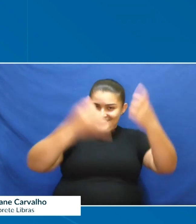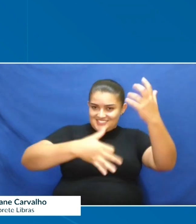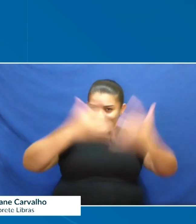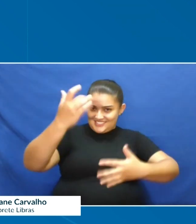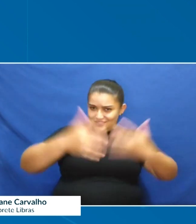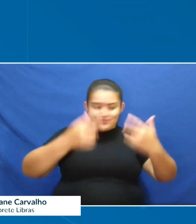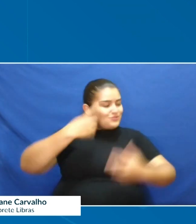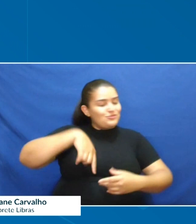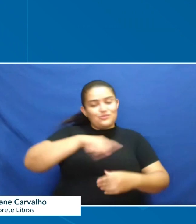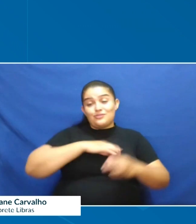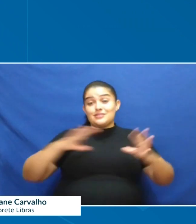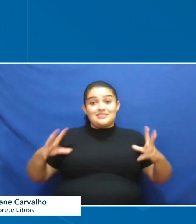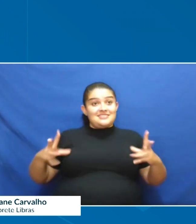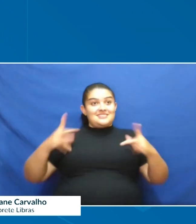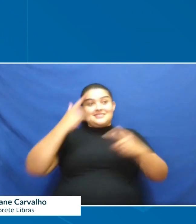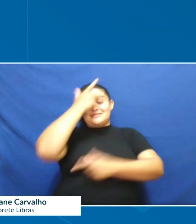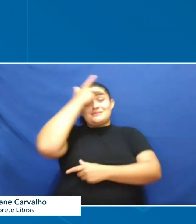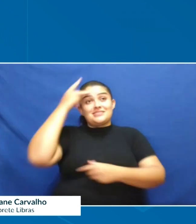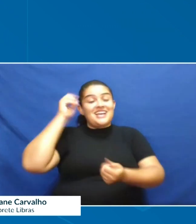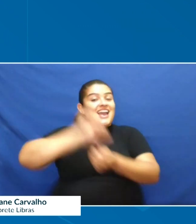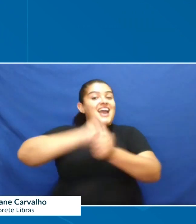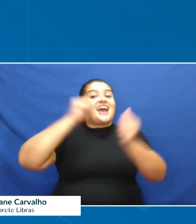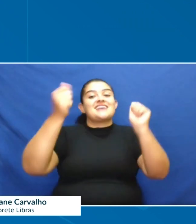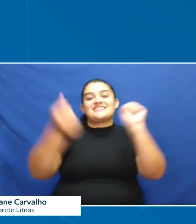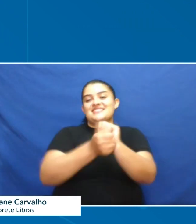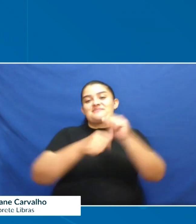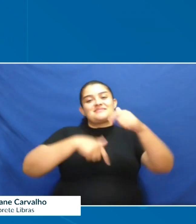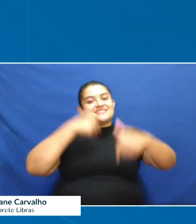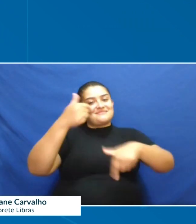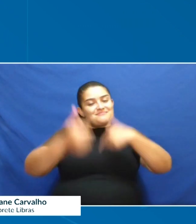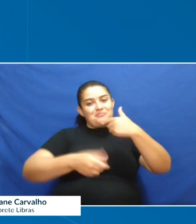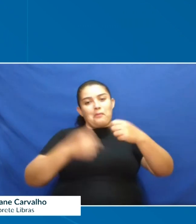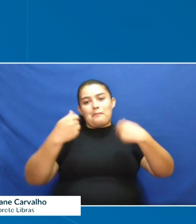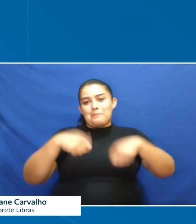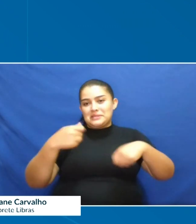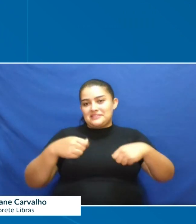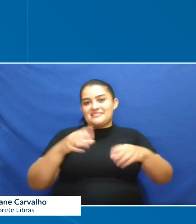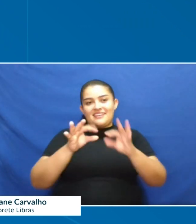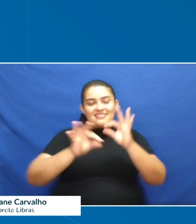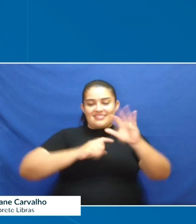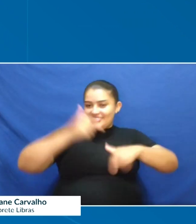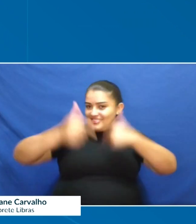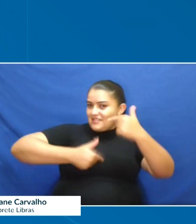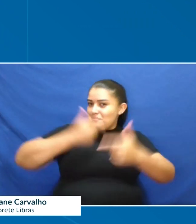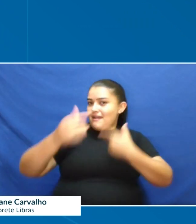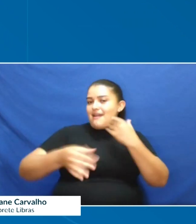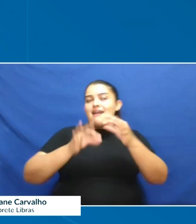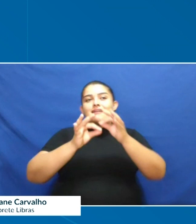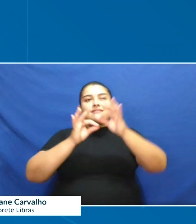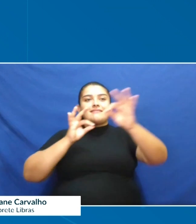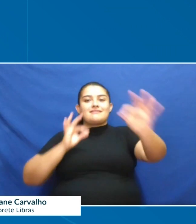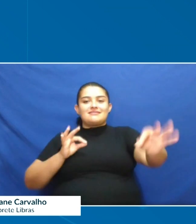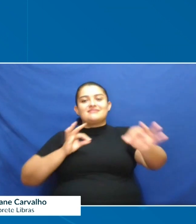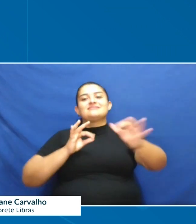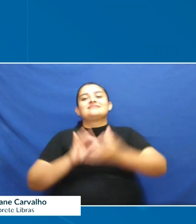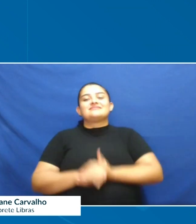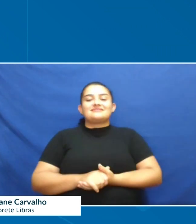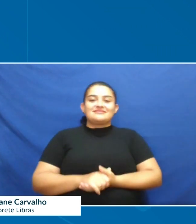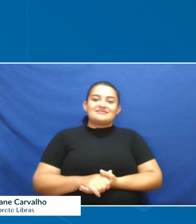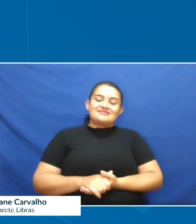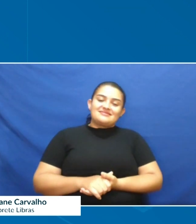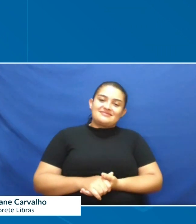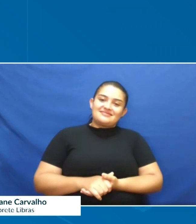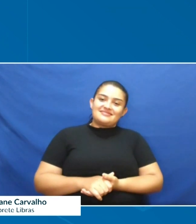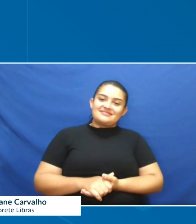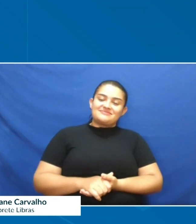que se reinventar. De uma hora para outra, todo mundo precisou ir para casa, quem não estava atrelado diretamente à produção, né? Assim, a